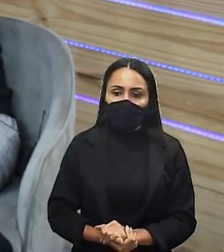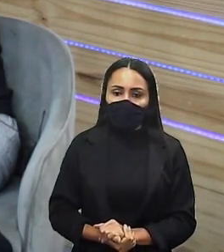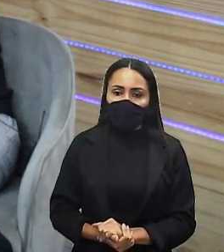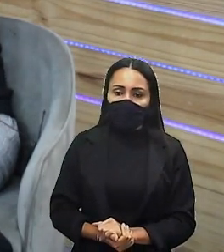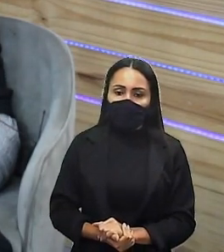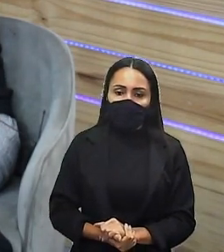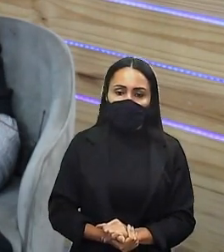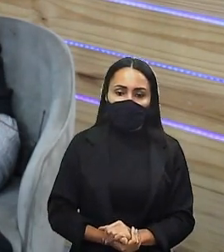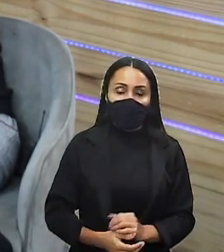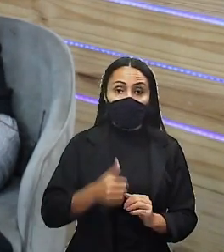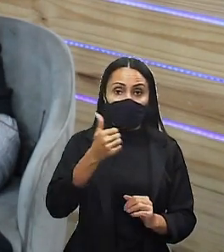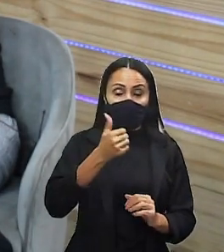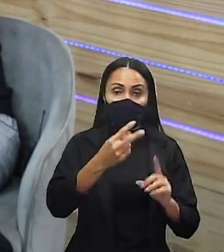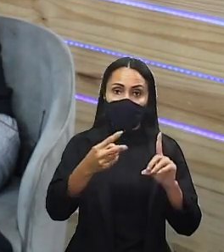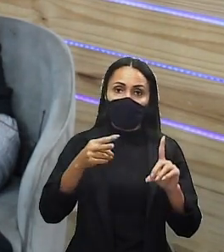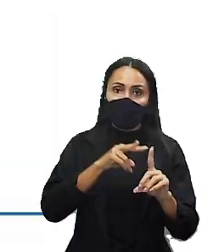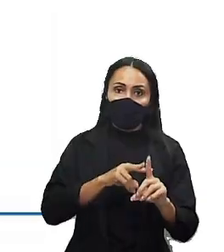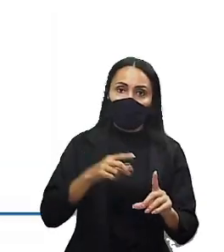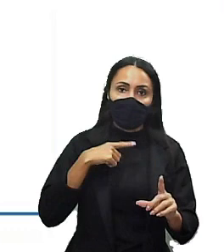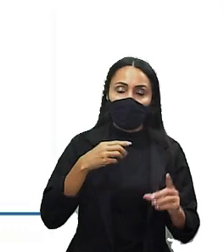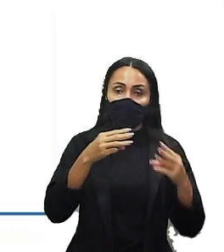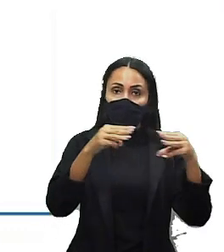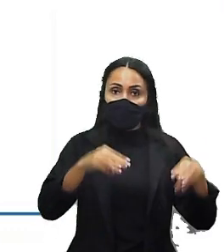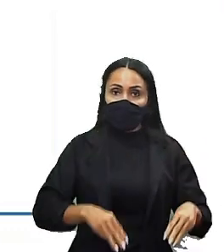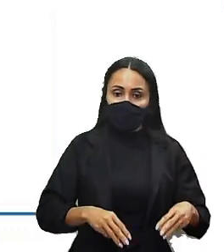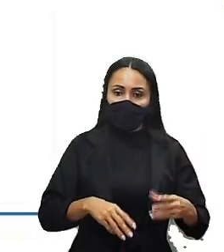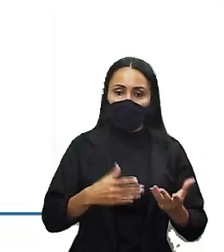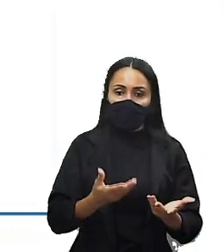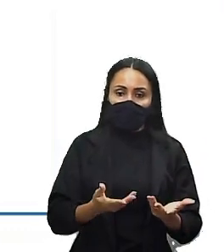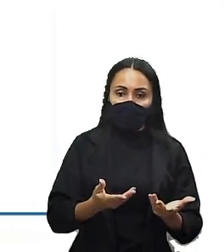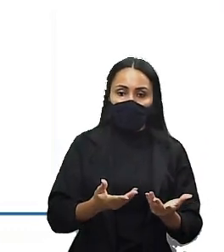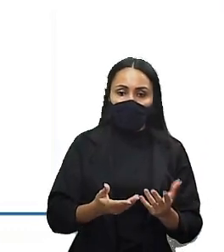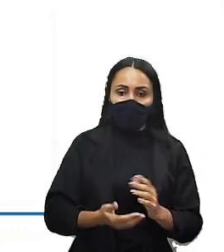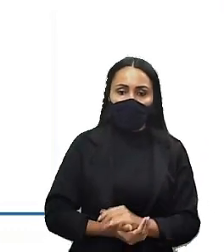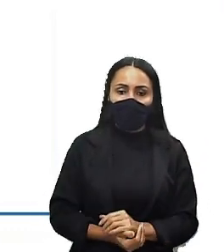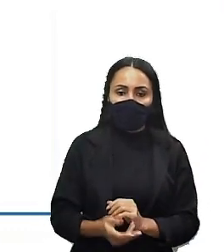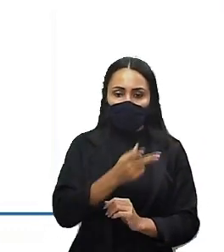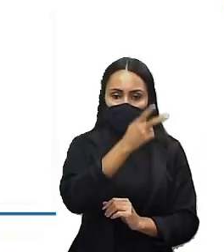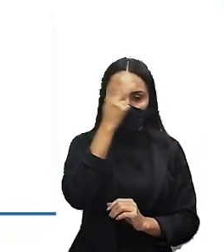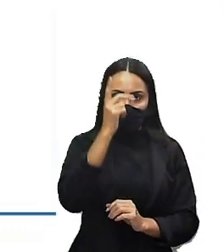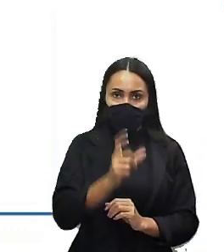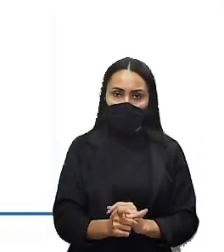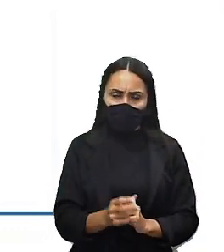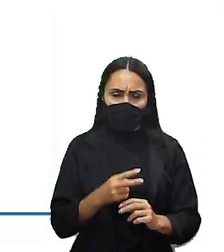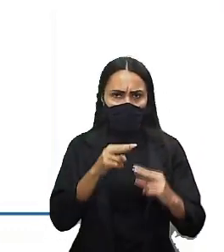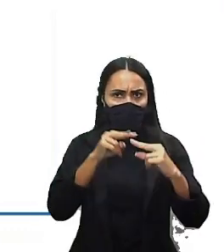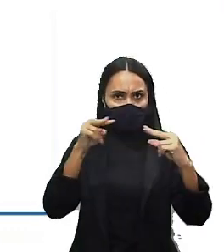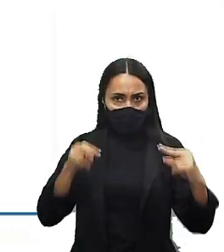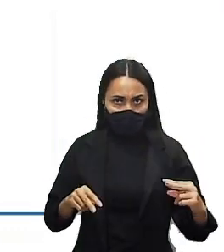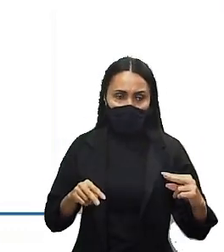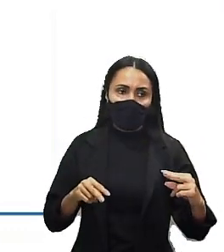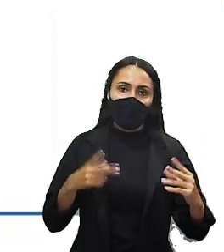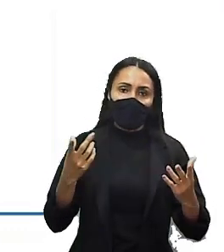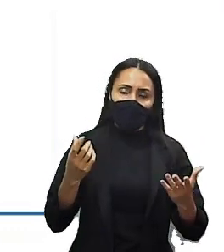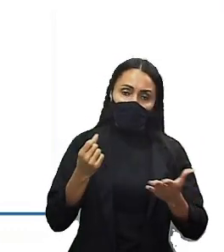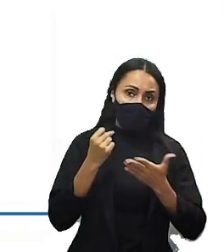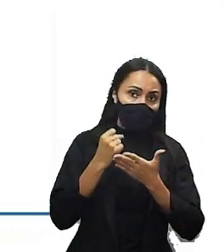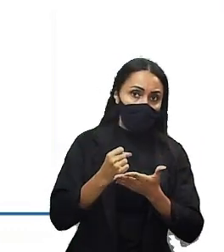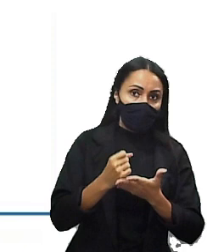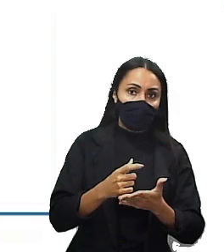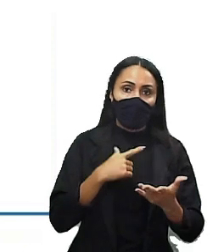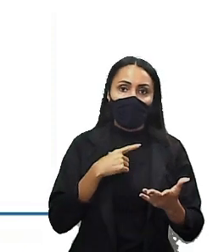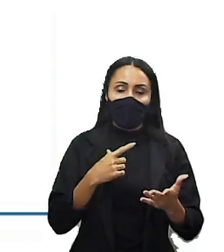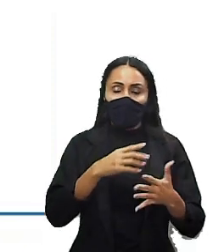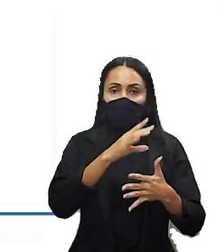o primeiro destaque que a gente tem, o Museu da Pessoa. Tá? É muito bom. É um museu virtual, colaborativo, né, que ele